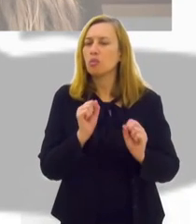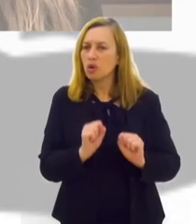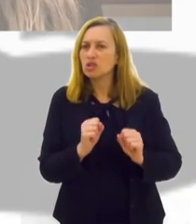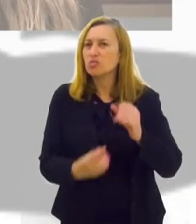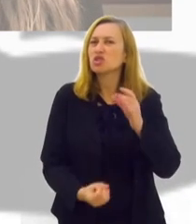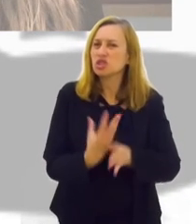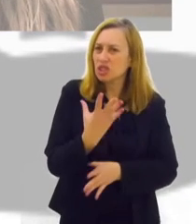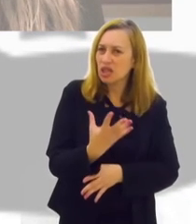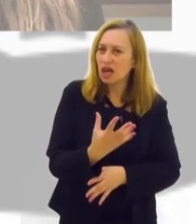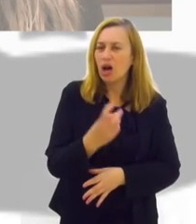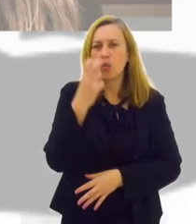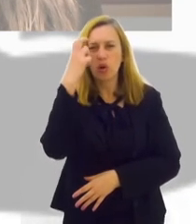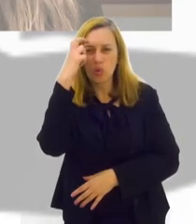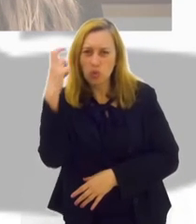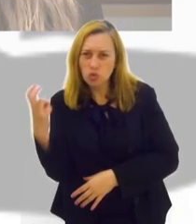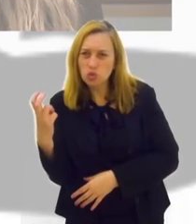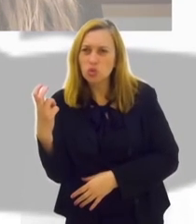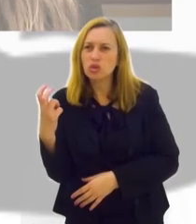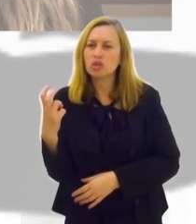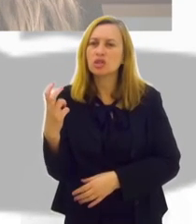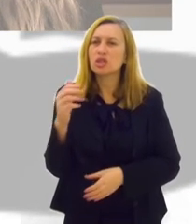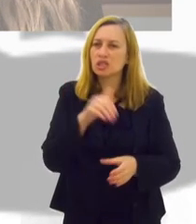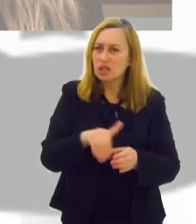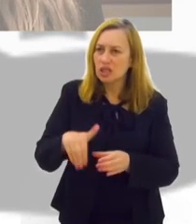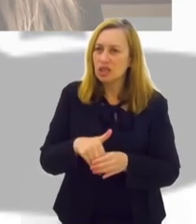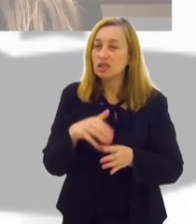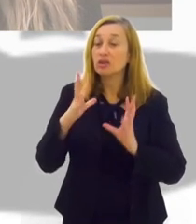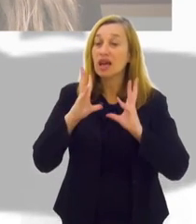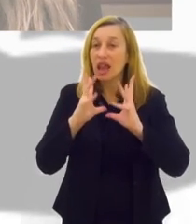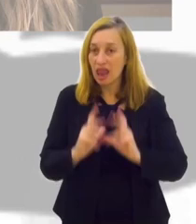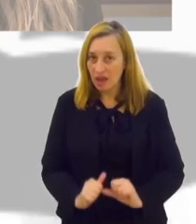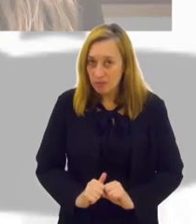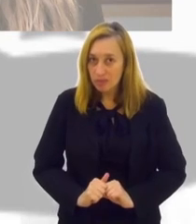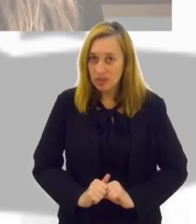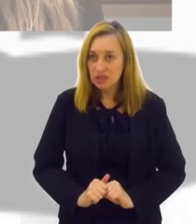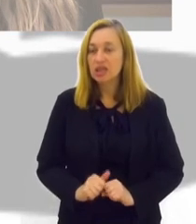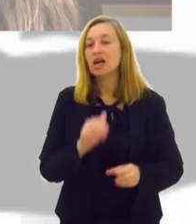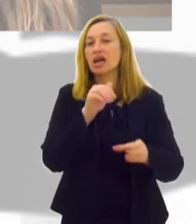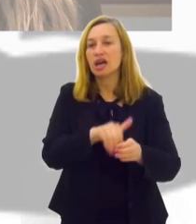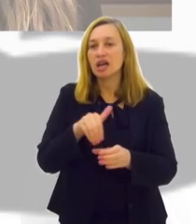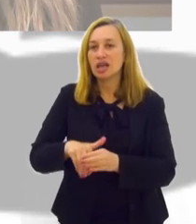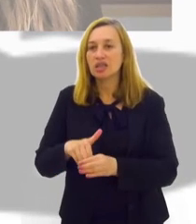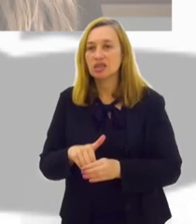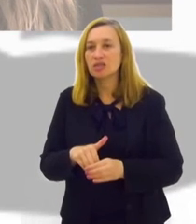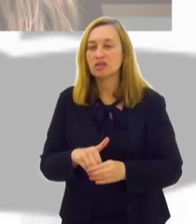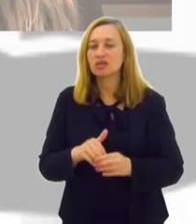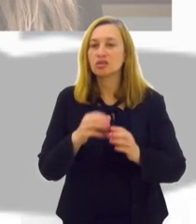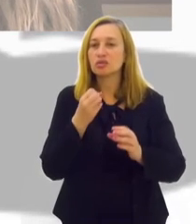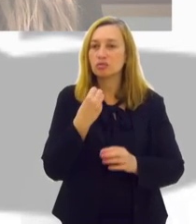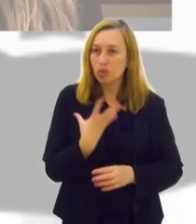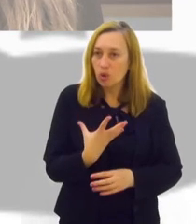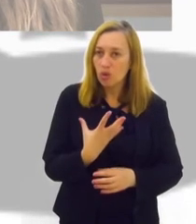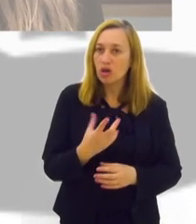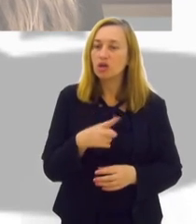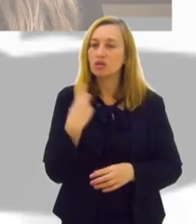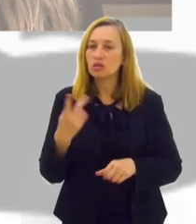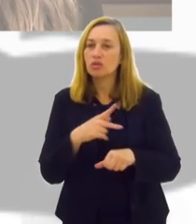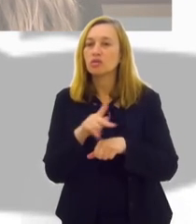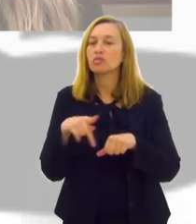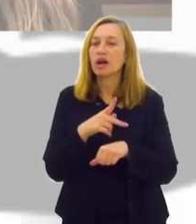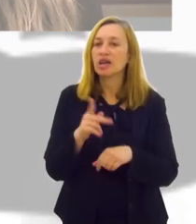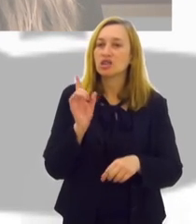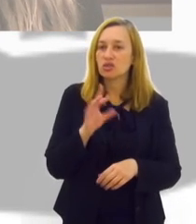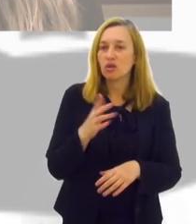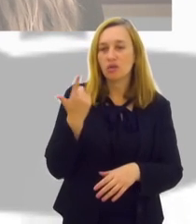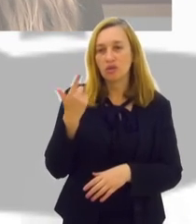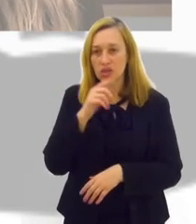nós possamos criar uma cultura de eleições limpas, de eleições propositivas, e o nosso país